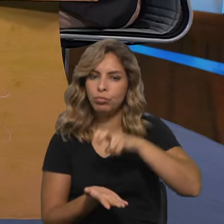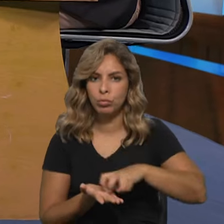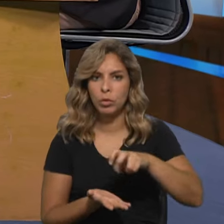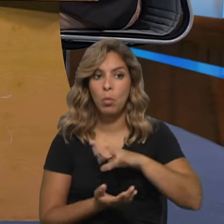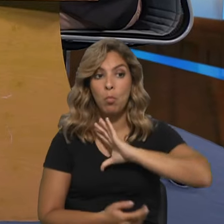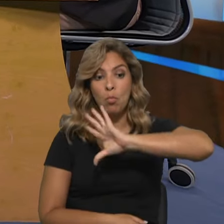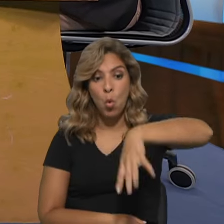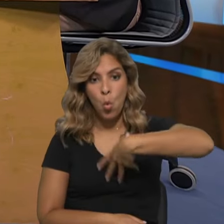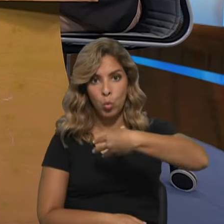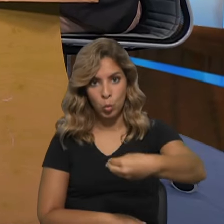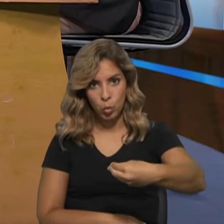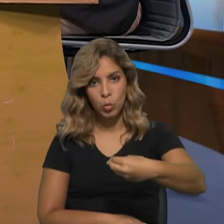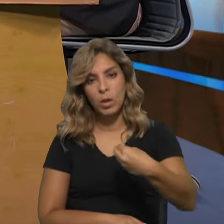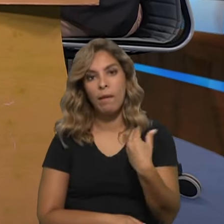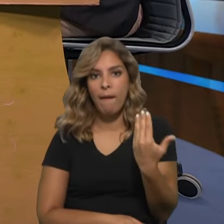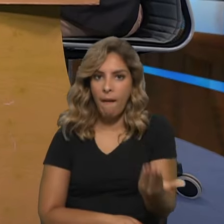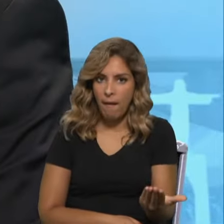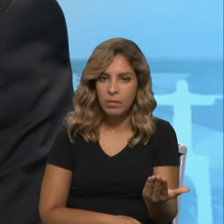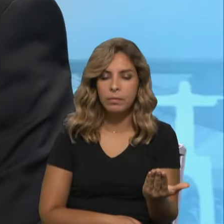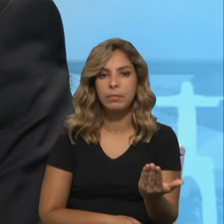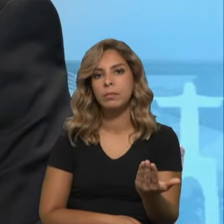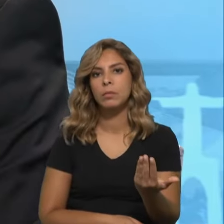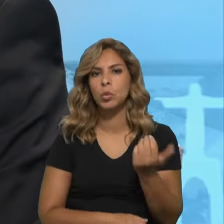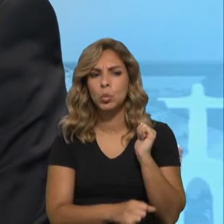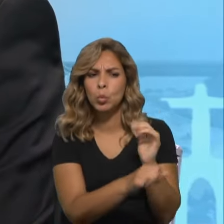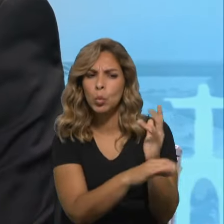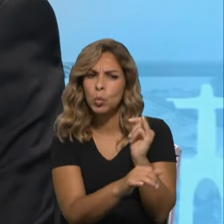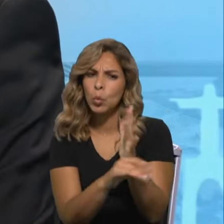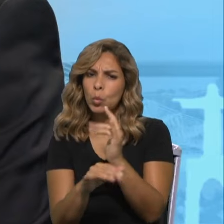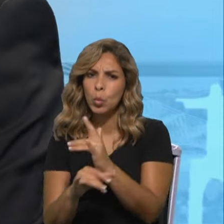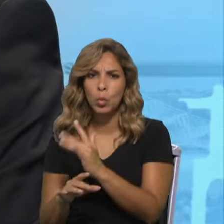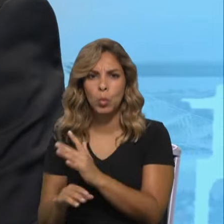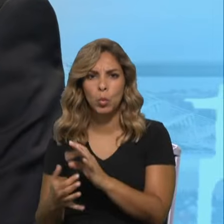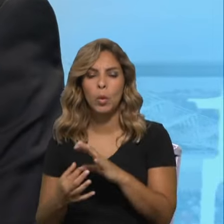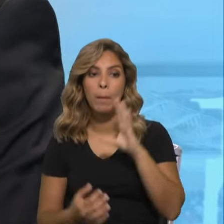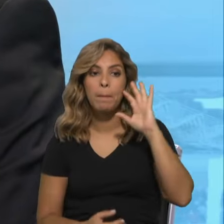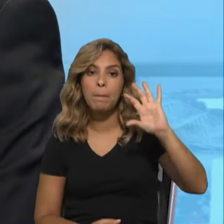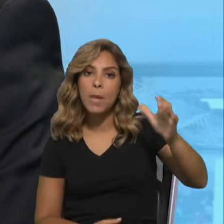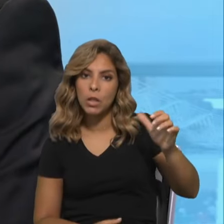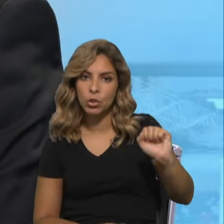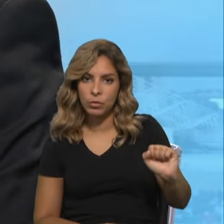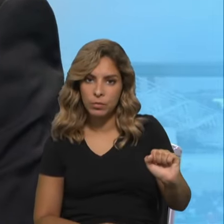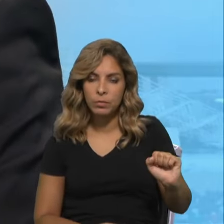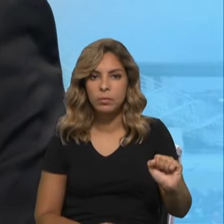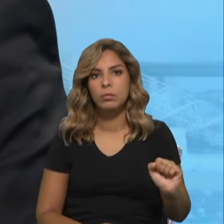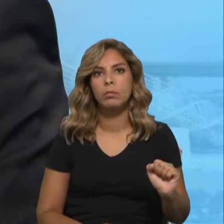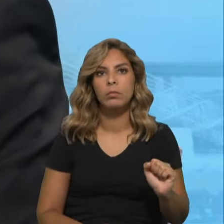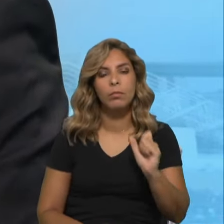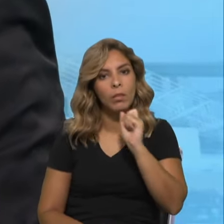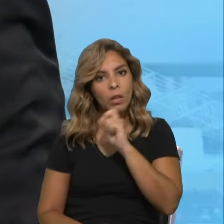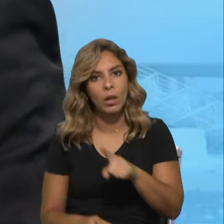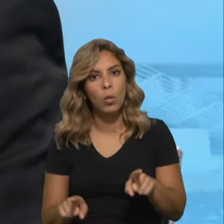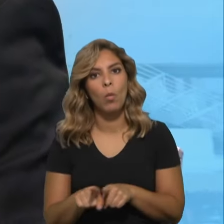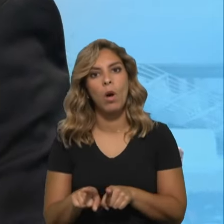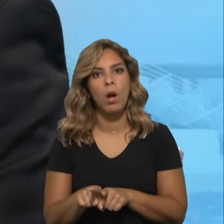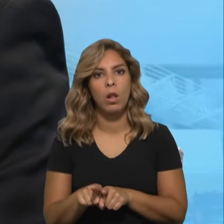mundo, que vêm dos mais variados países e que vêm porque a